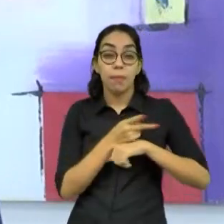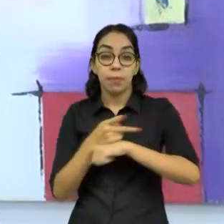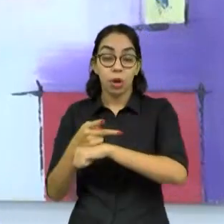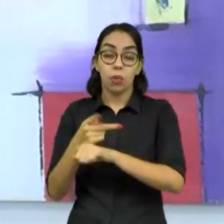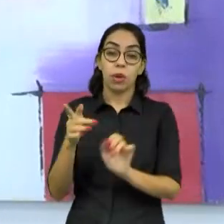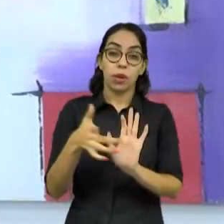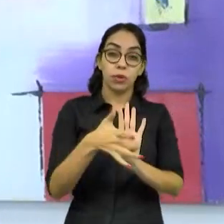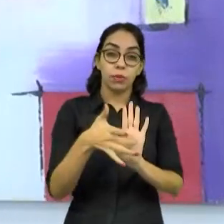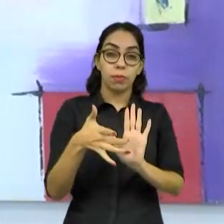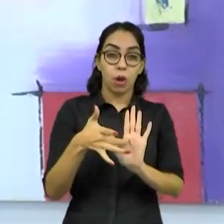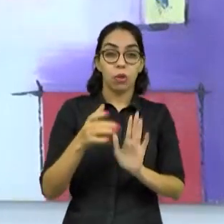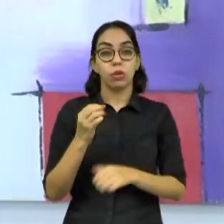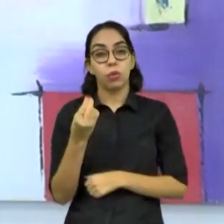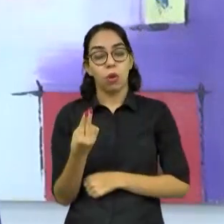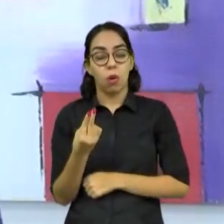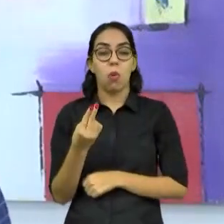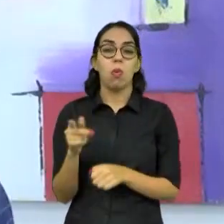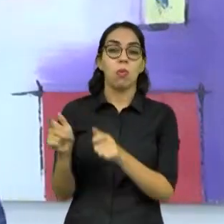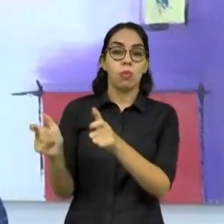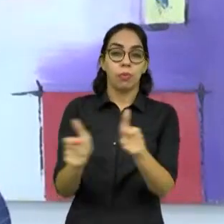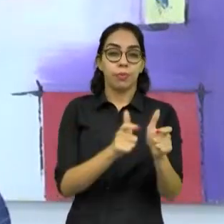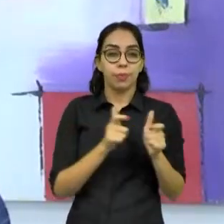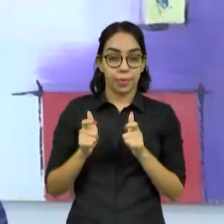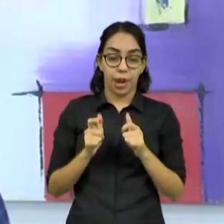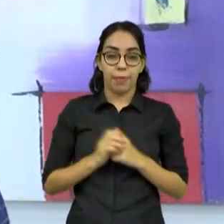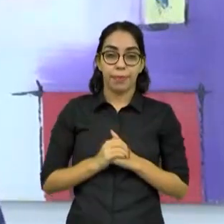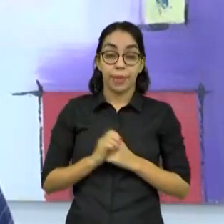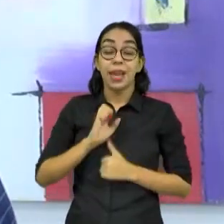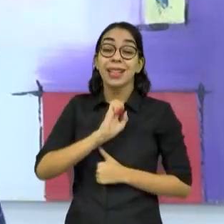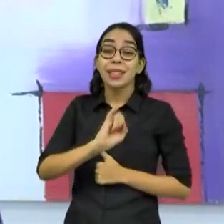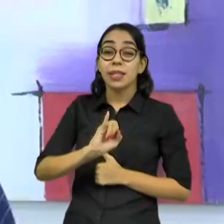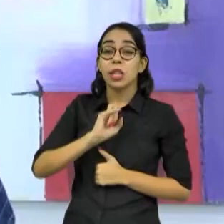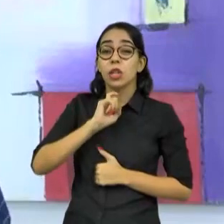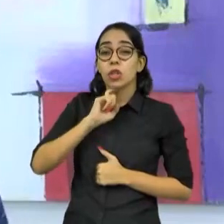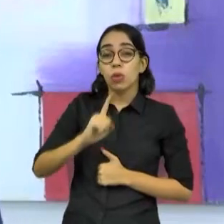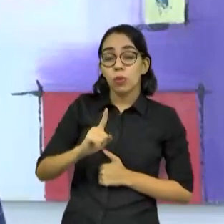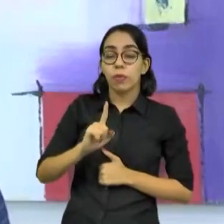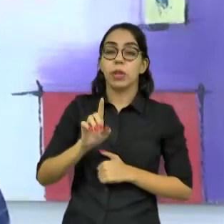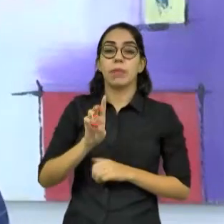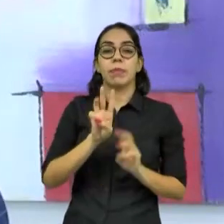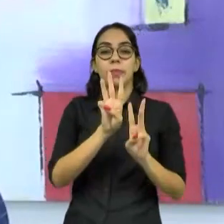pela cidade. Se você tem dúvida quais são esses pontos de vacinação, procure lá no portal